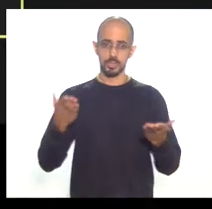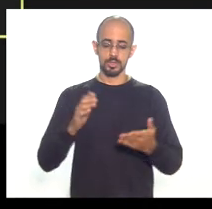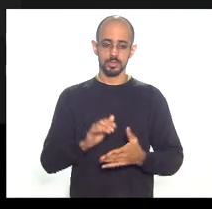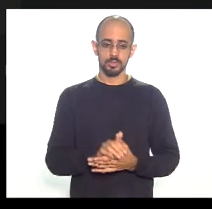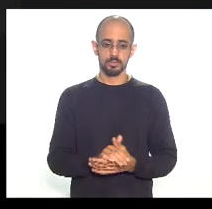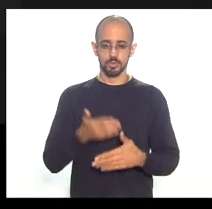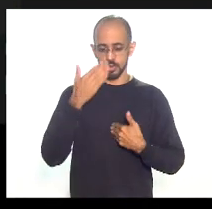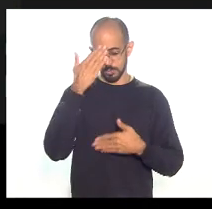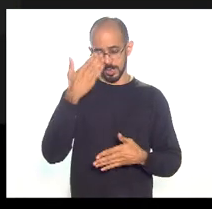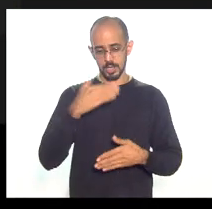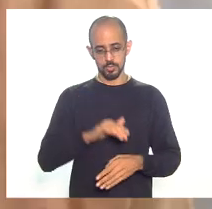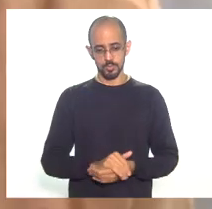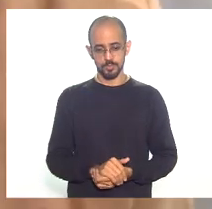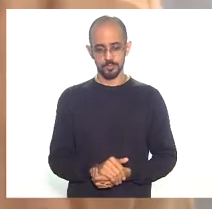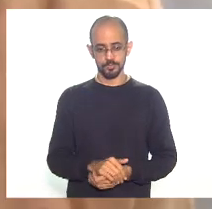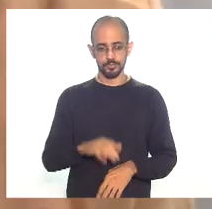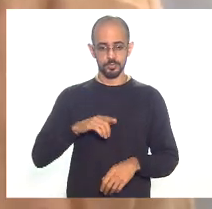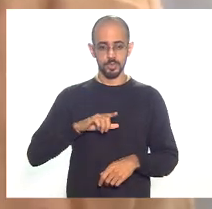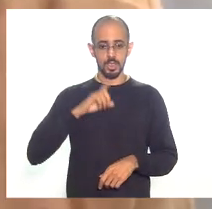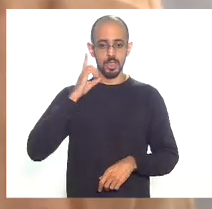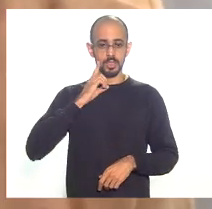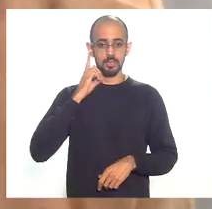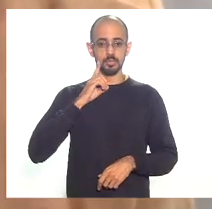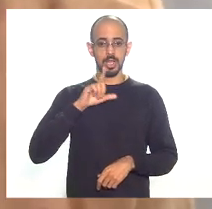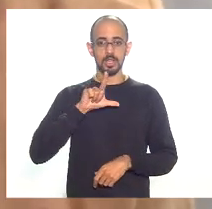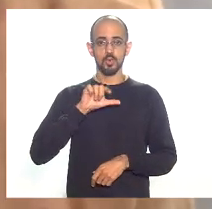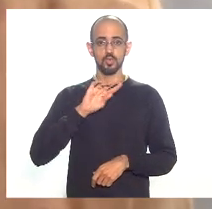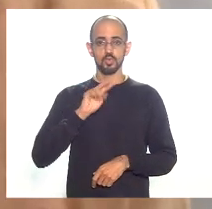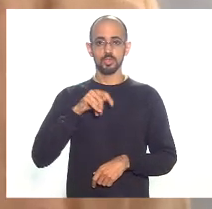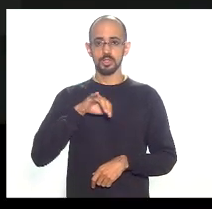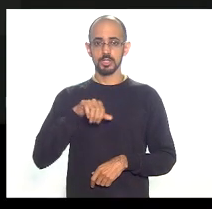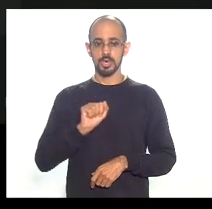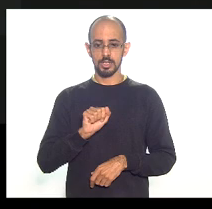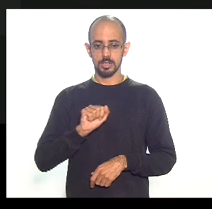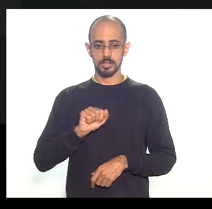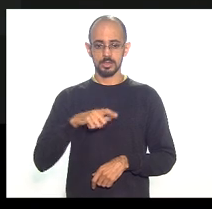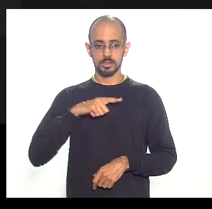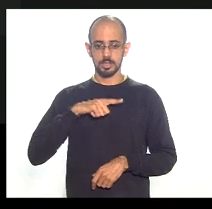obrigada deputada deputada Lucinha vossa excelência tem 5 minutos